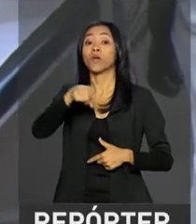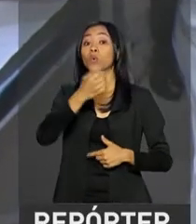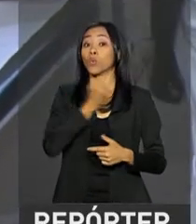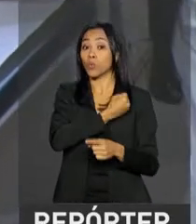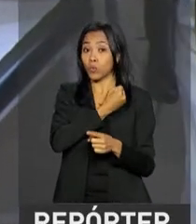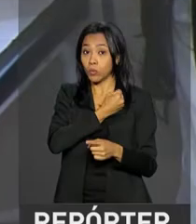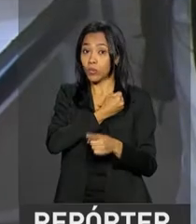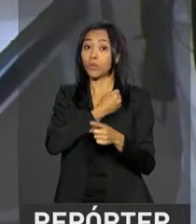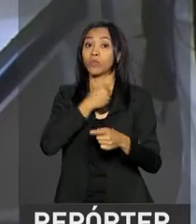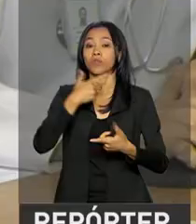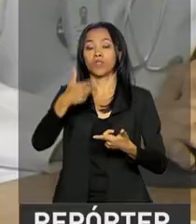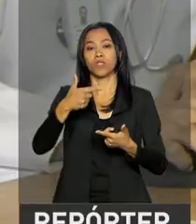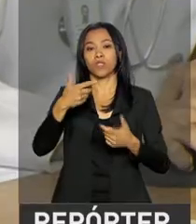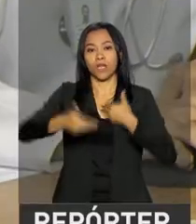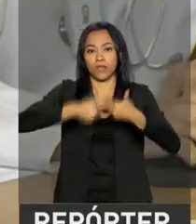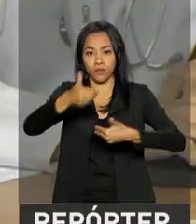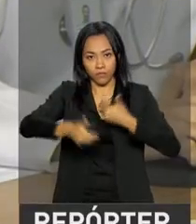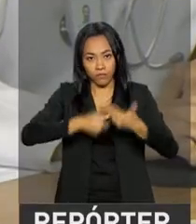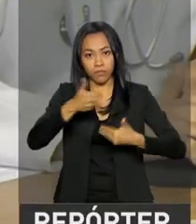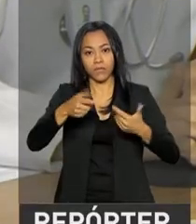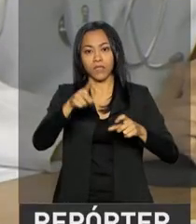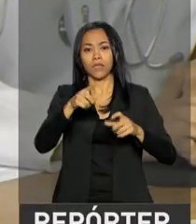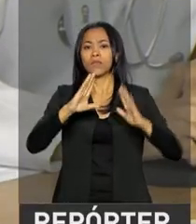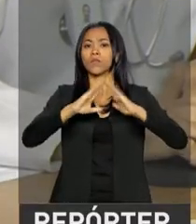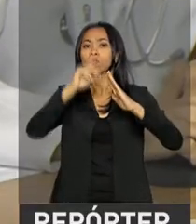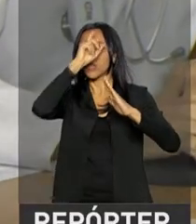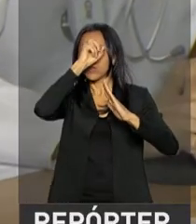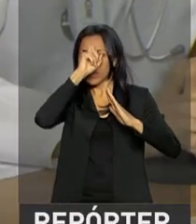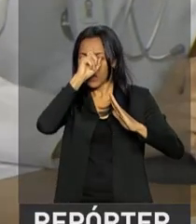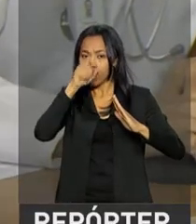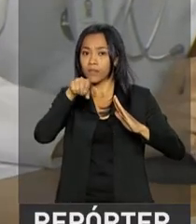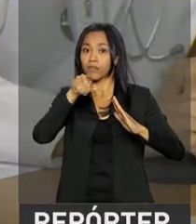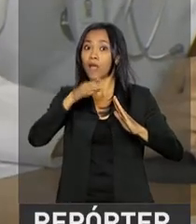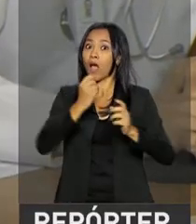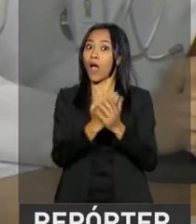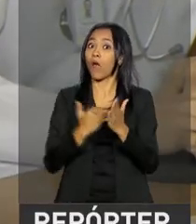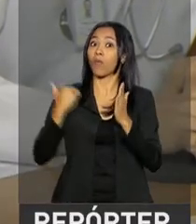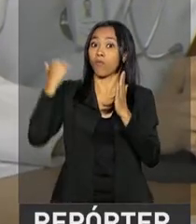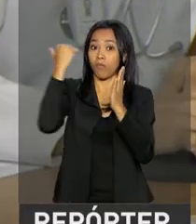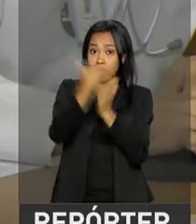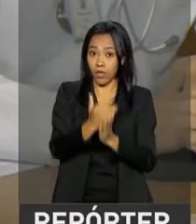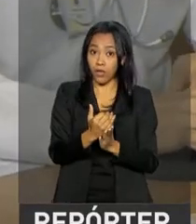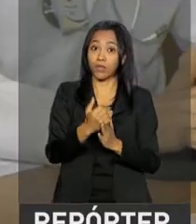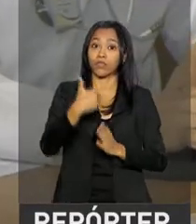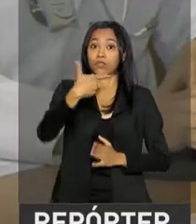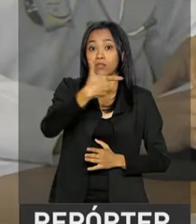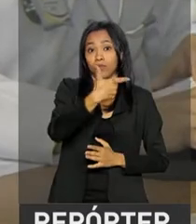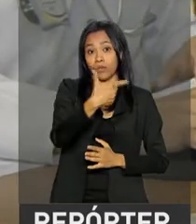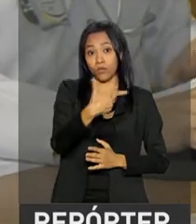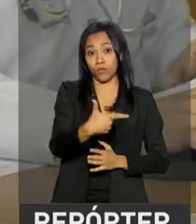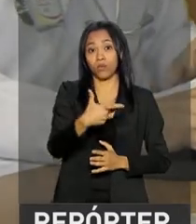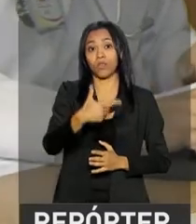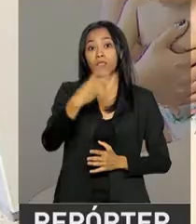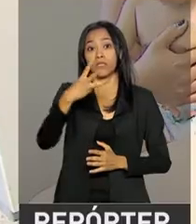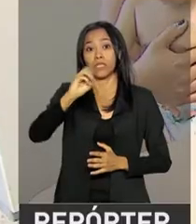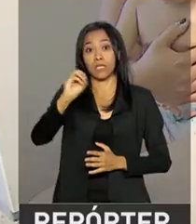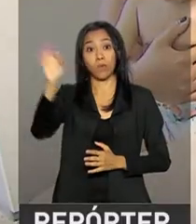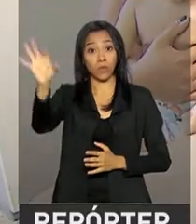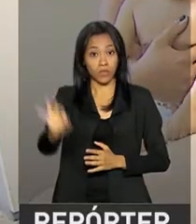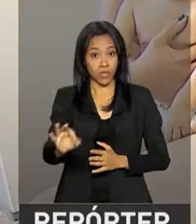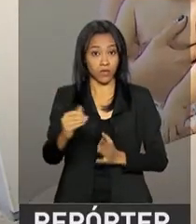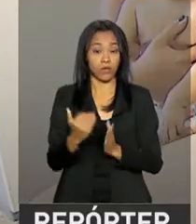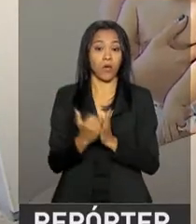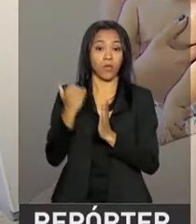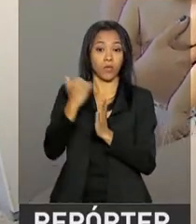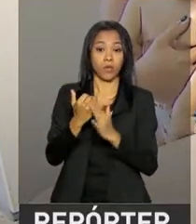de consultas realizadas nas unidades básicas de saúde aumentou mais de 230%,